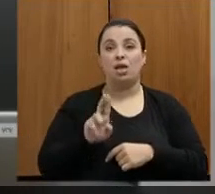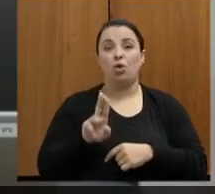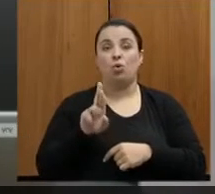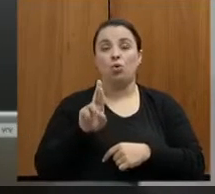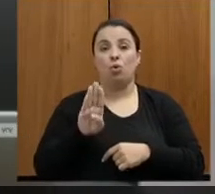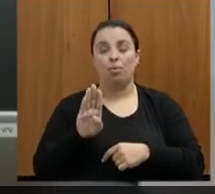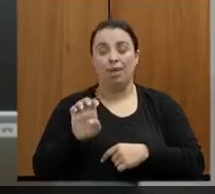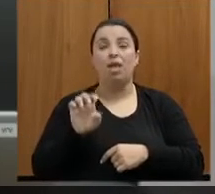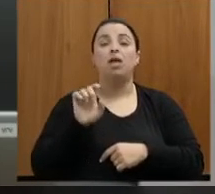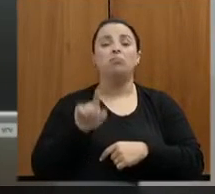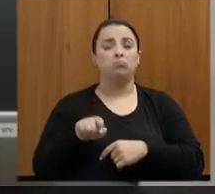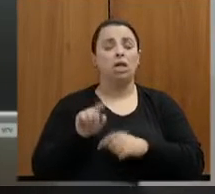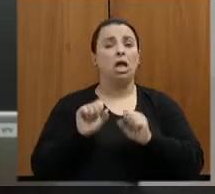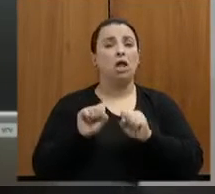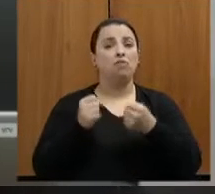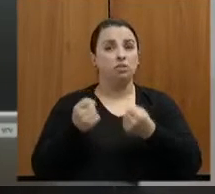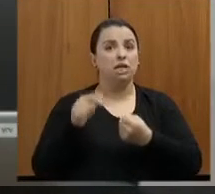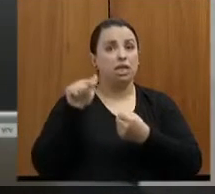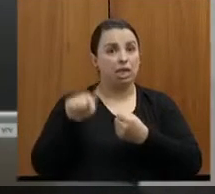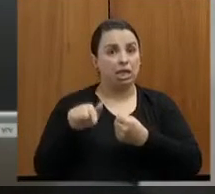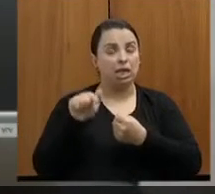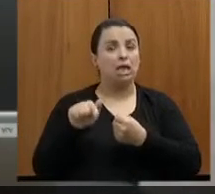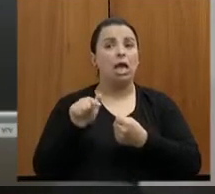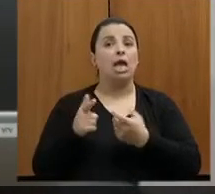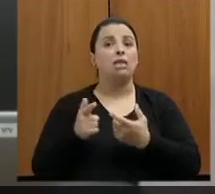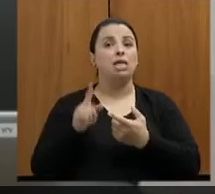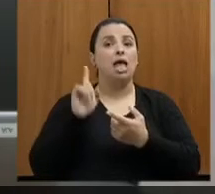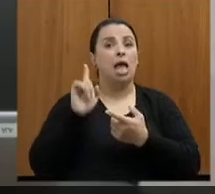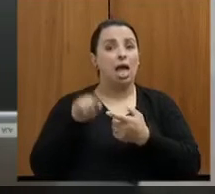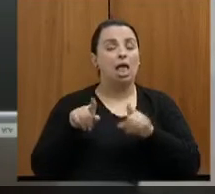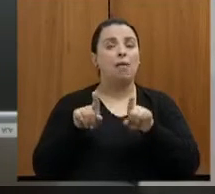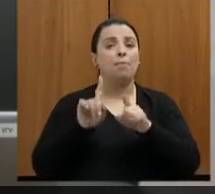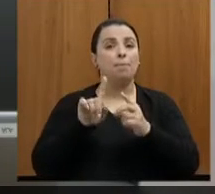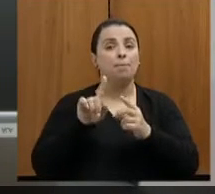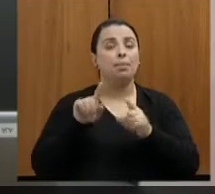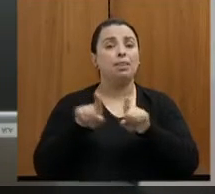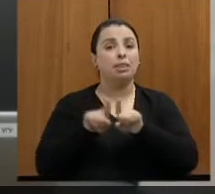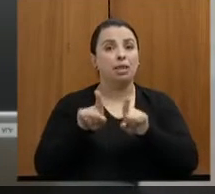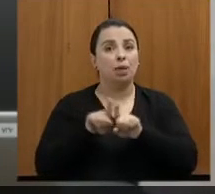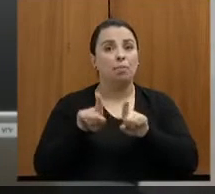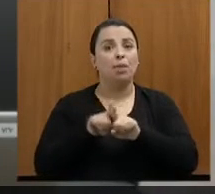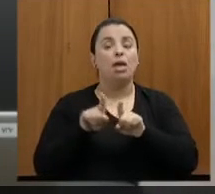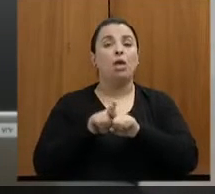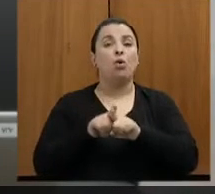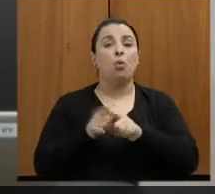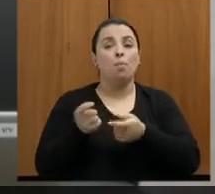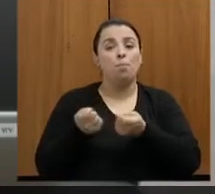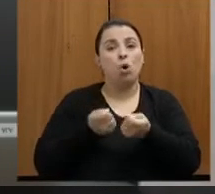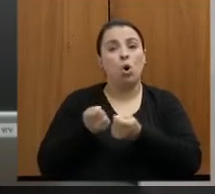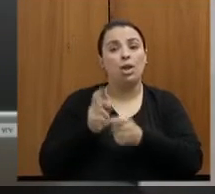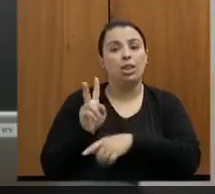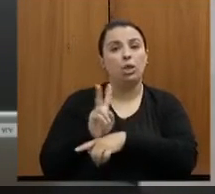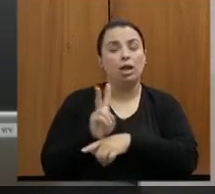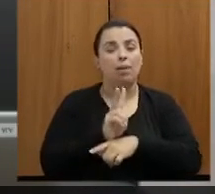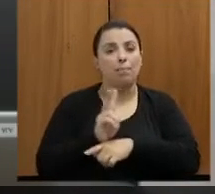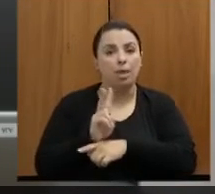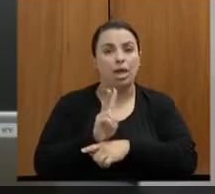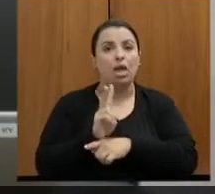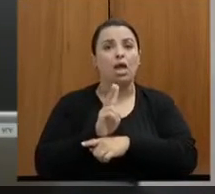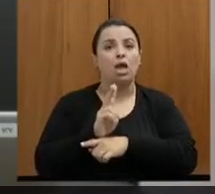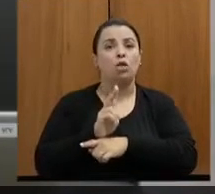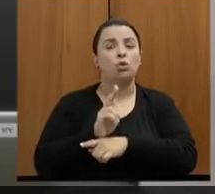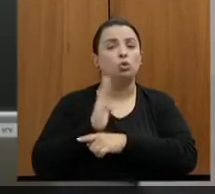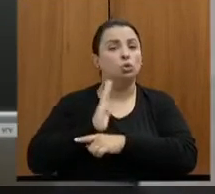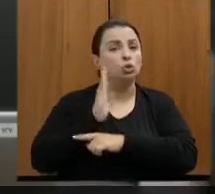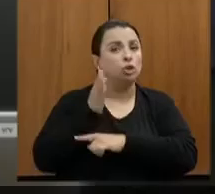integra as iniciativas de monitoramento intensivo por esta comissão da